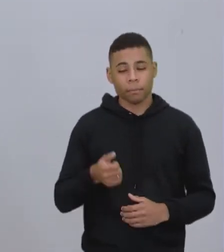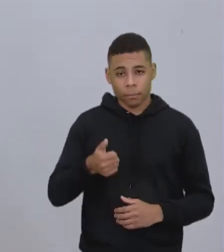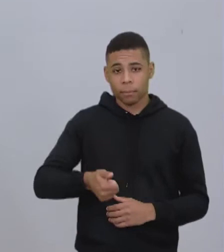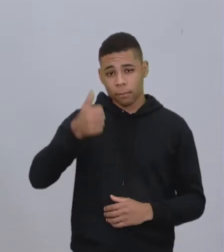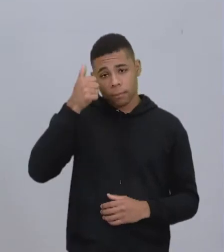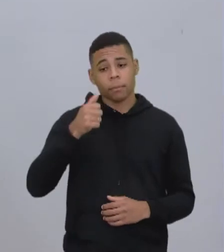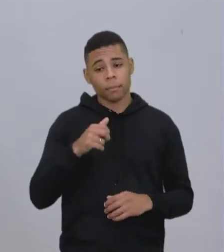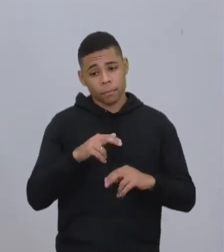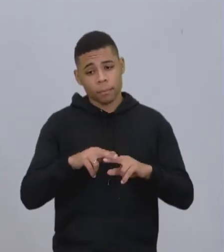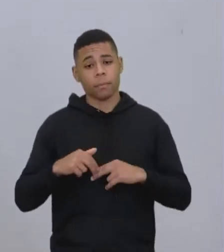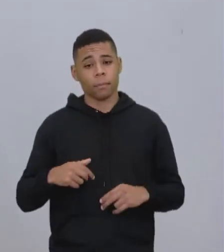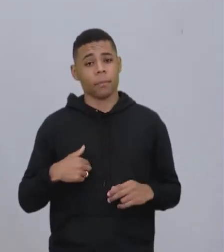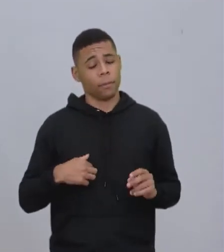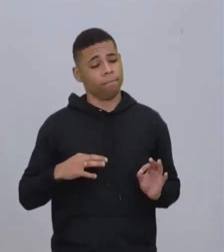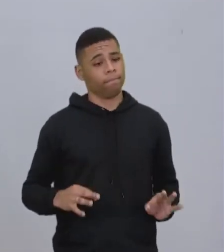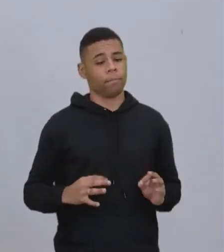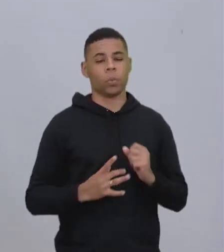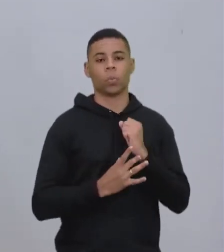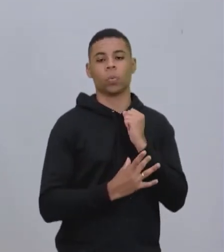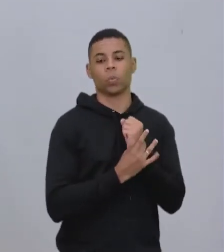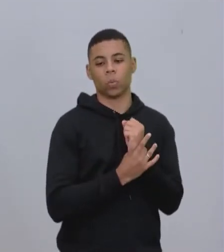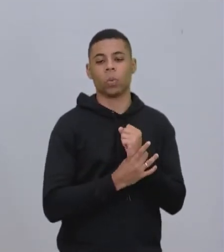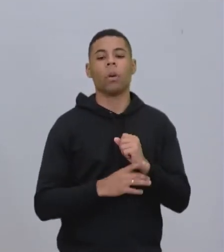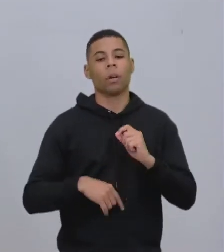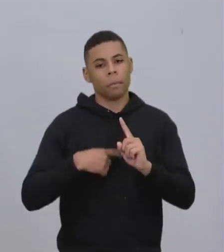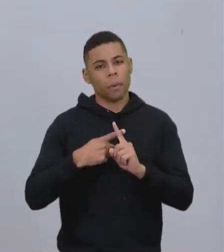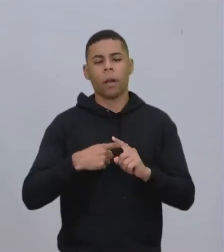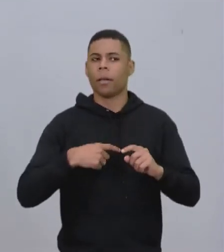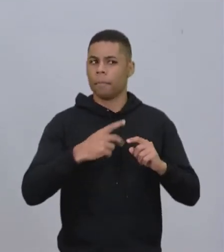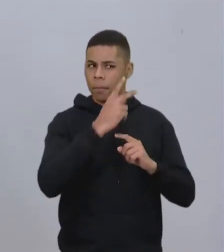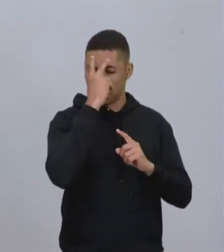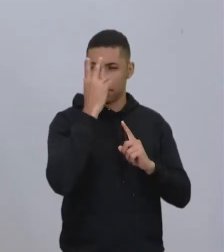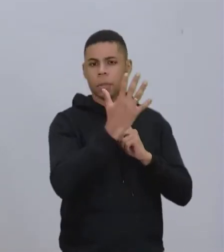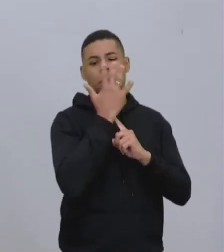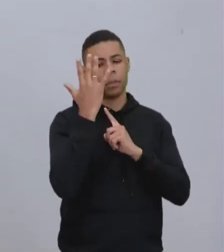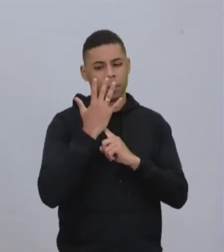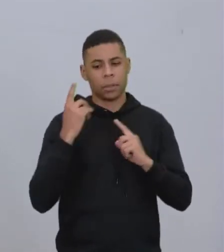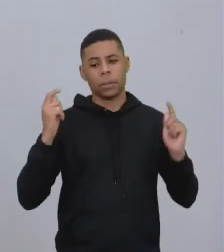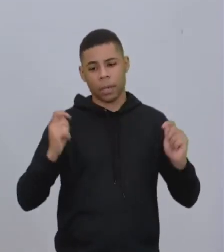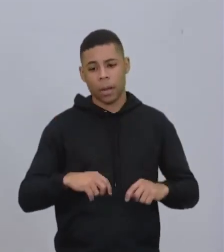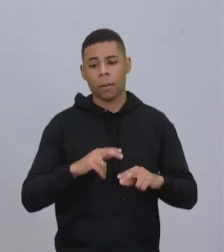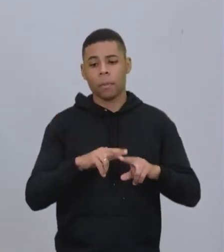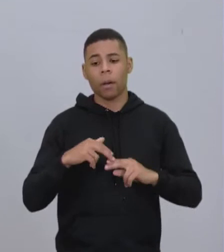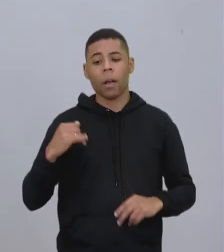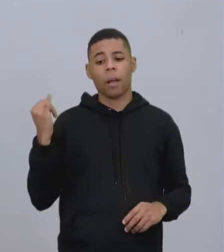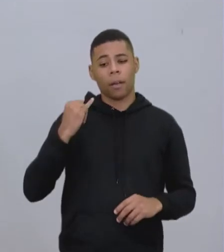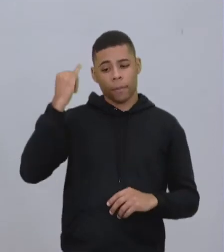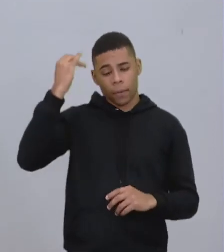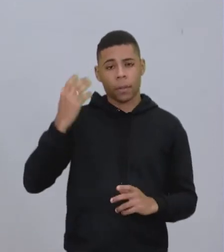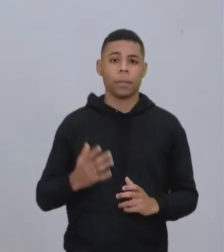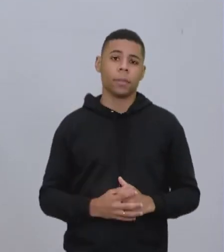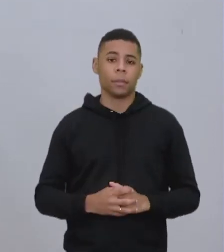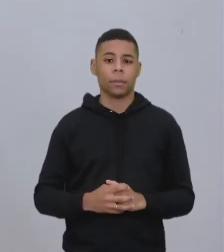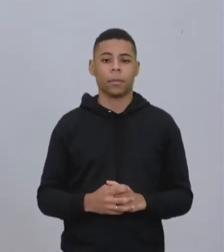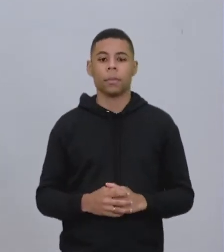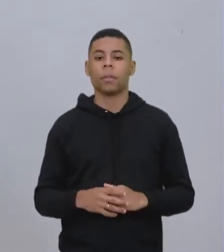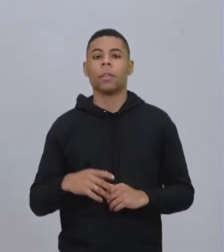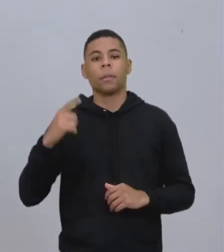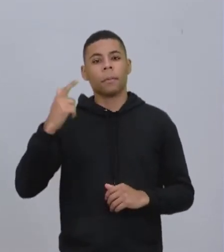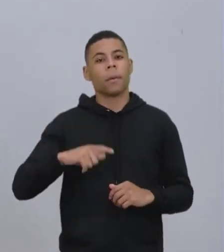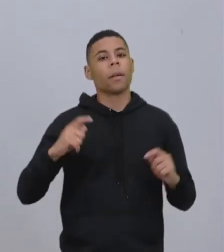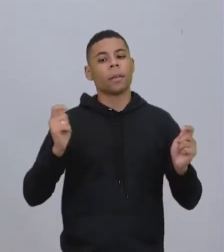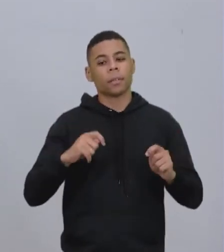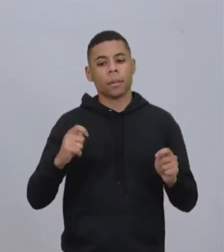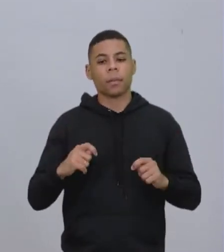um trabalho com consistência, e aí ele repercute no quê? Na relevância, na ressonância, né? E no alcance que